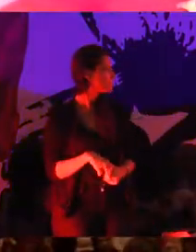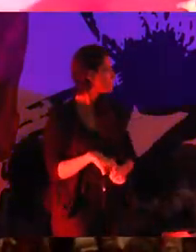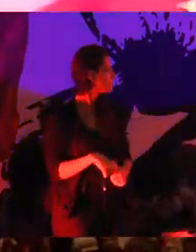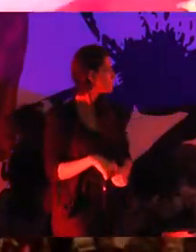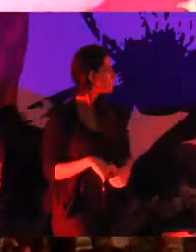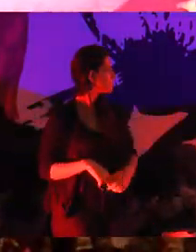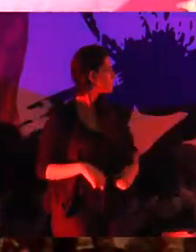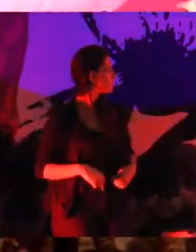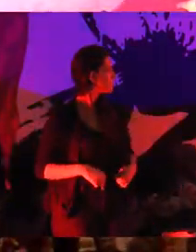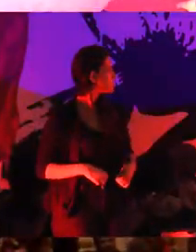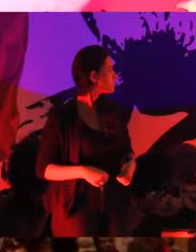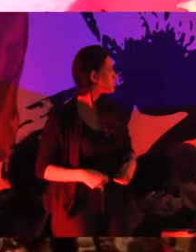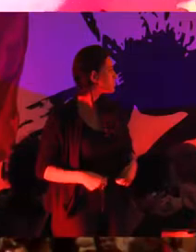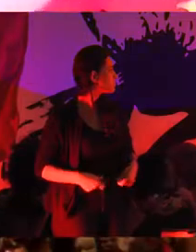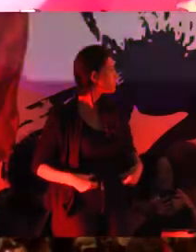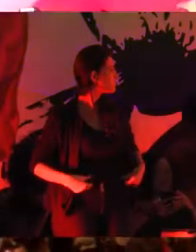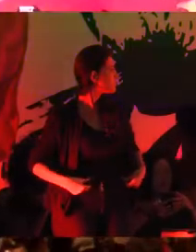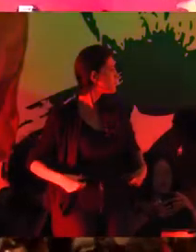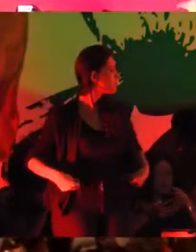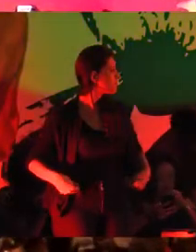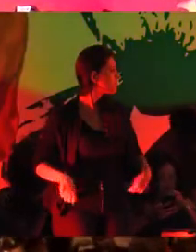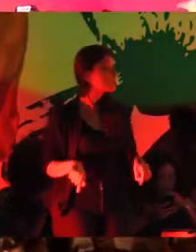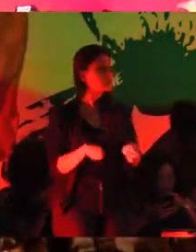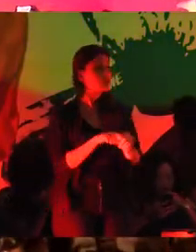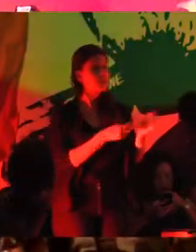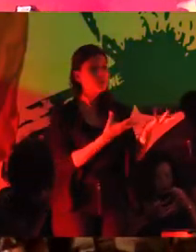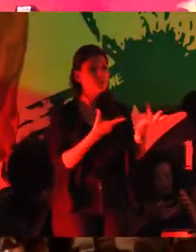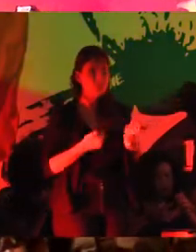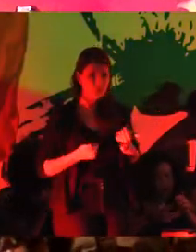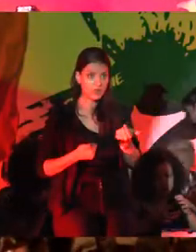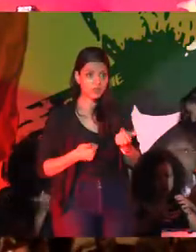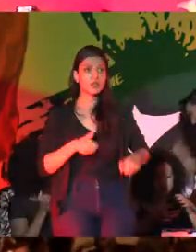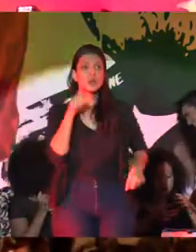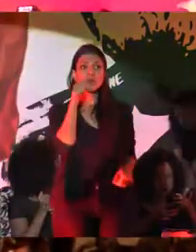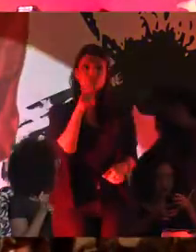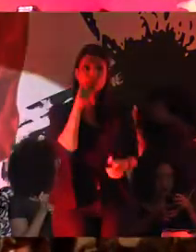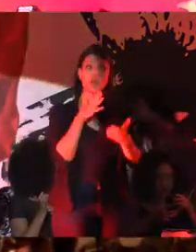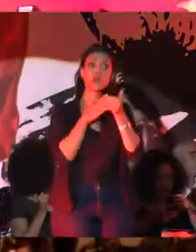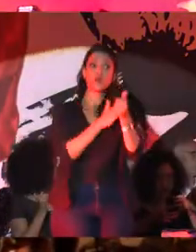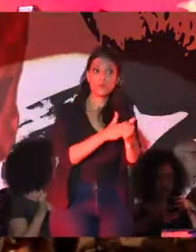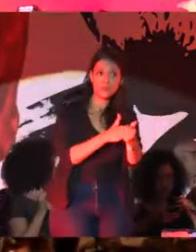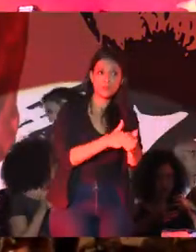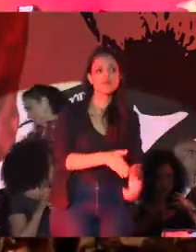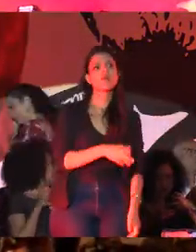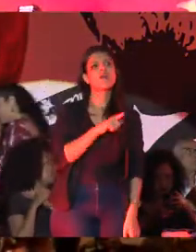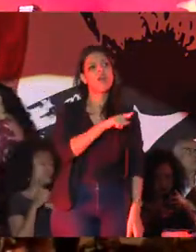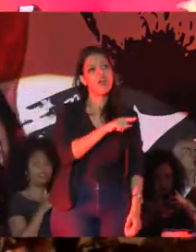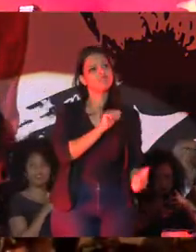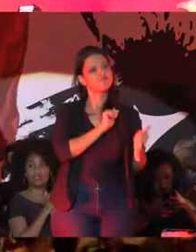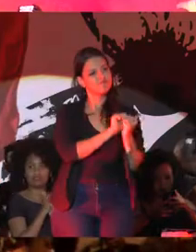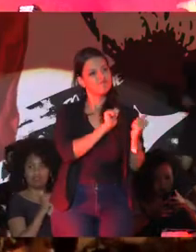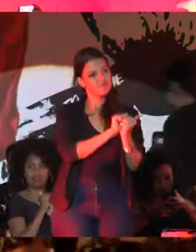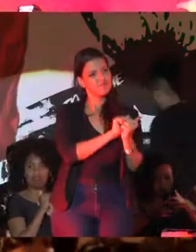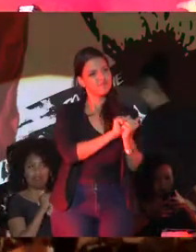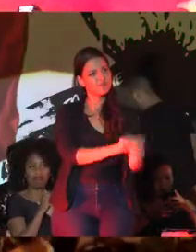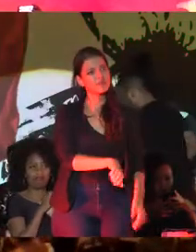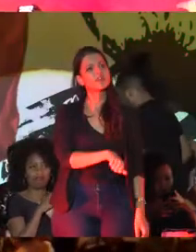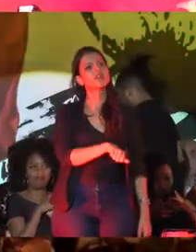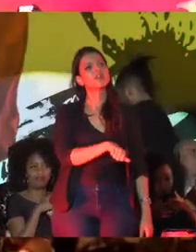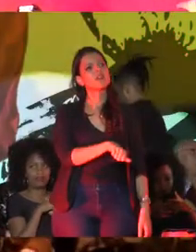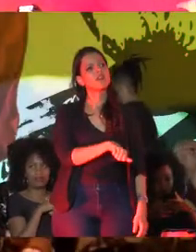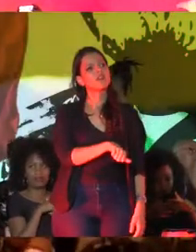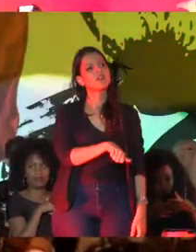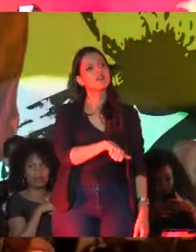Queríamos convidar também a nossa companheira, a nossa camarada, presidente da